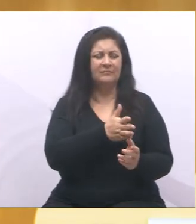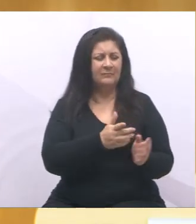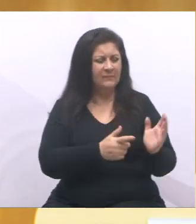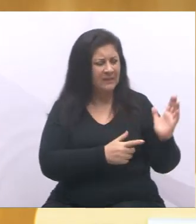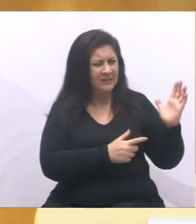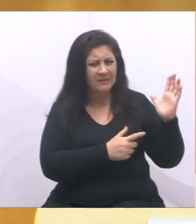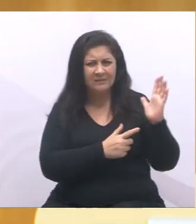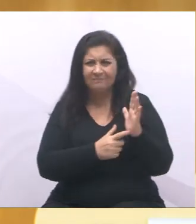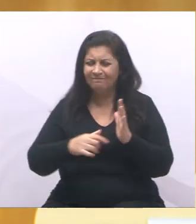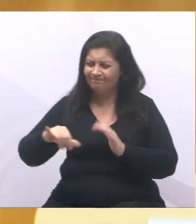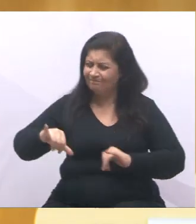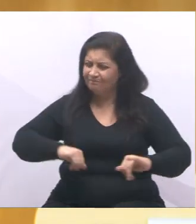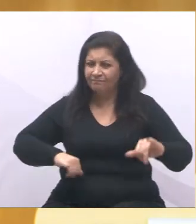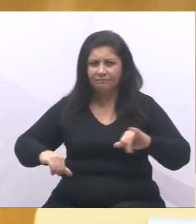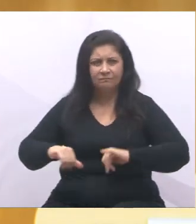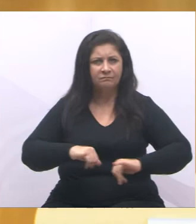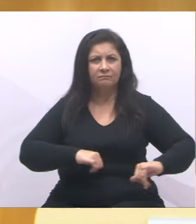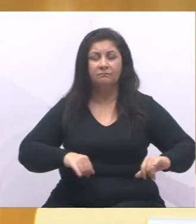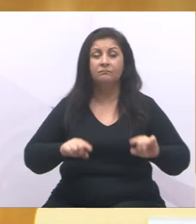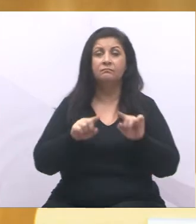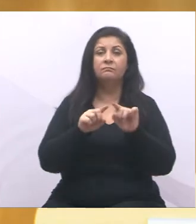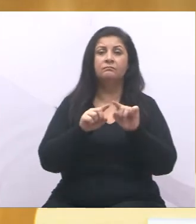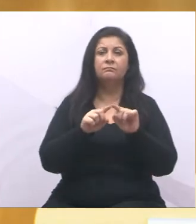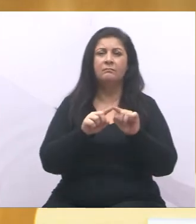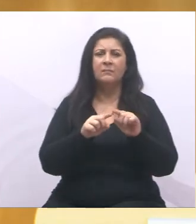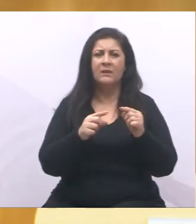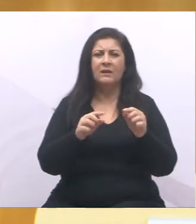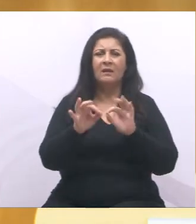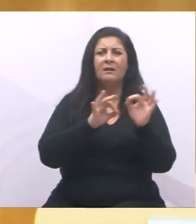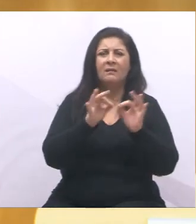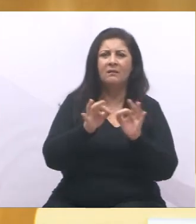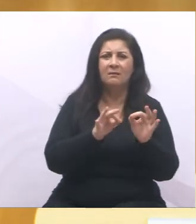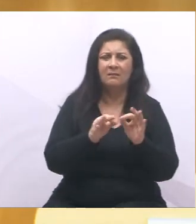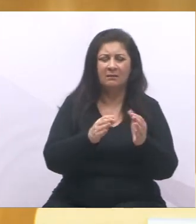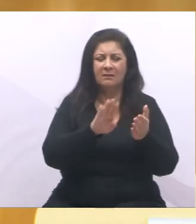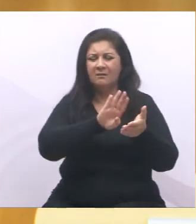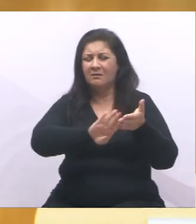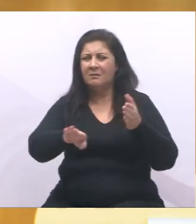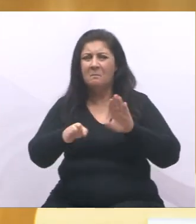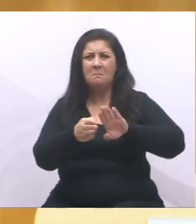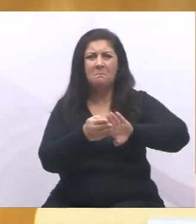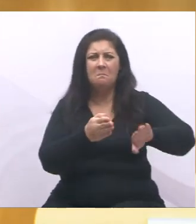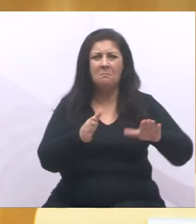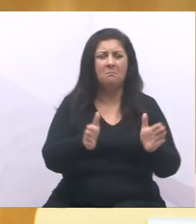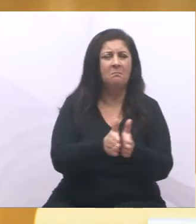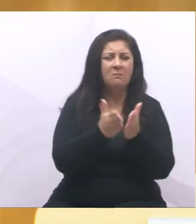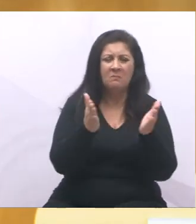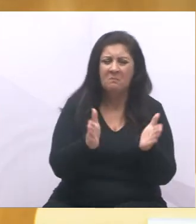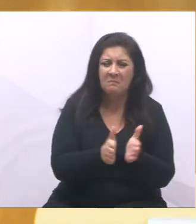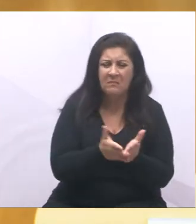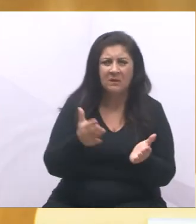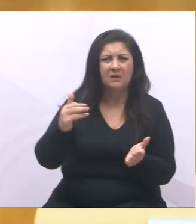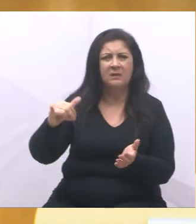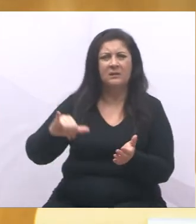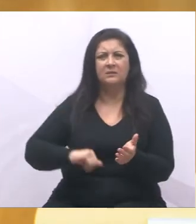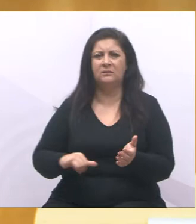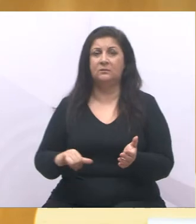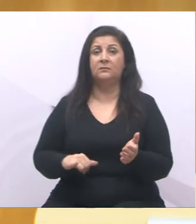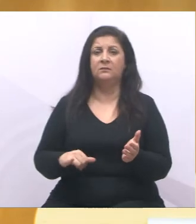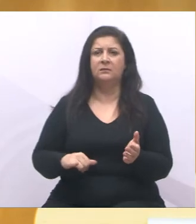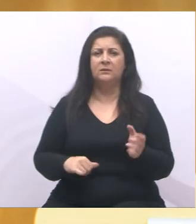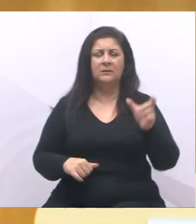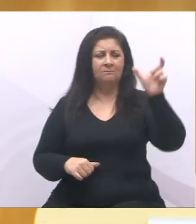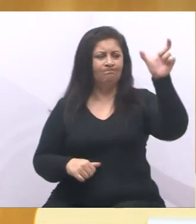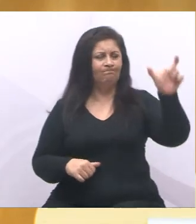grilhões assumiram a forma de segregação, de discriminação, de pobreza e marginalização. O cidadão